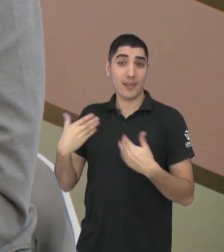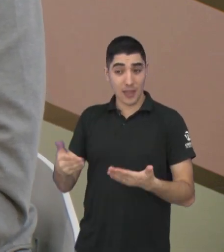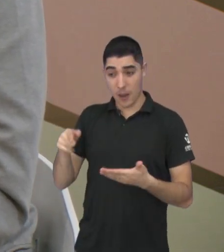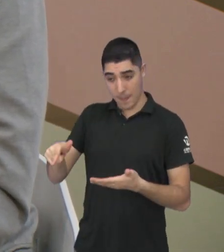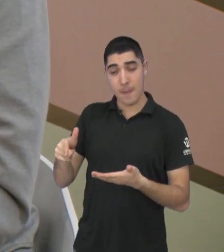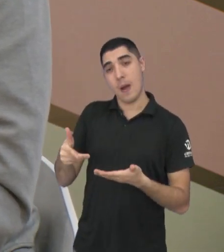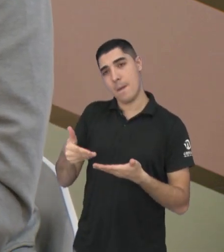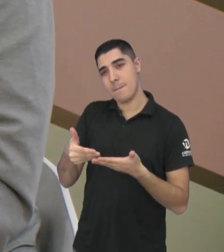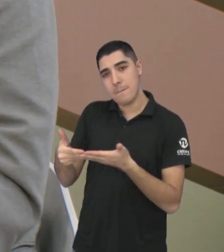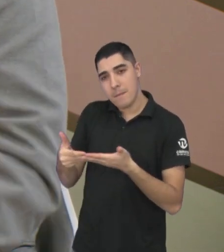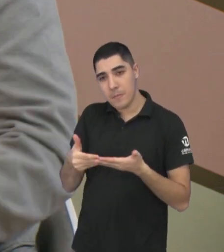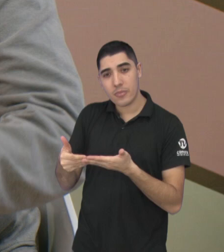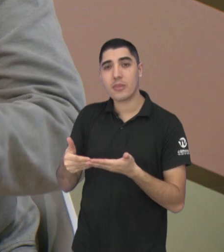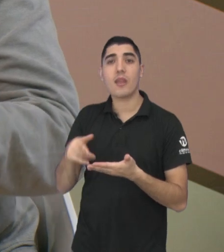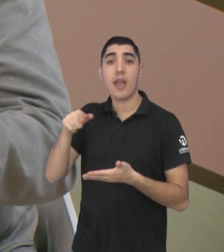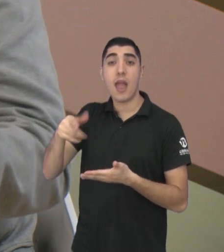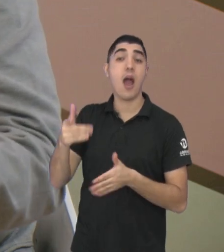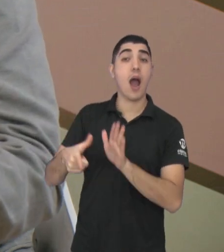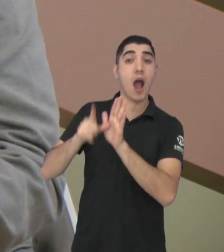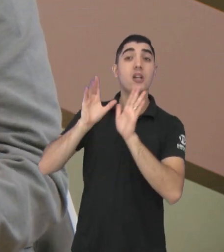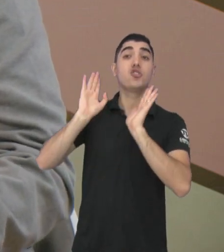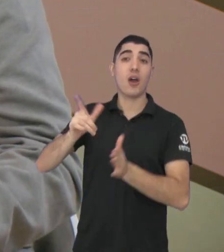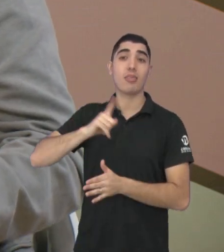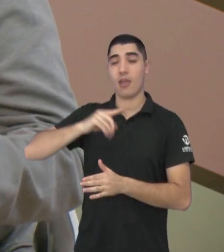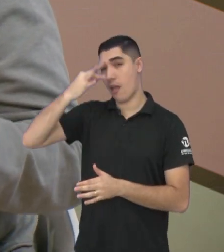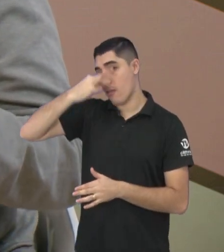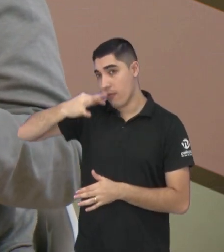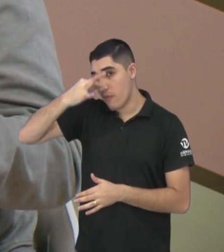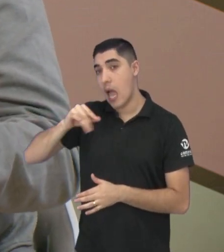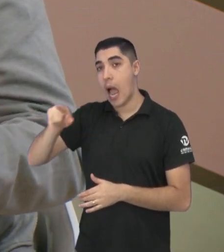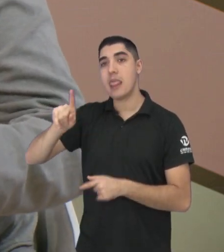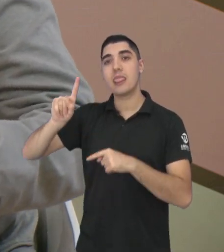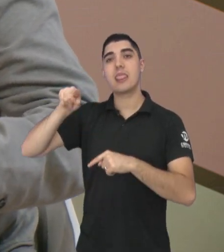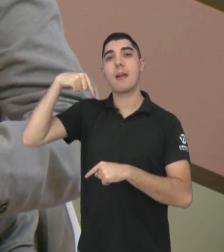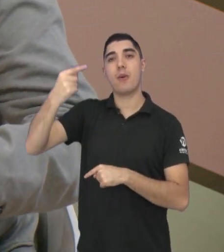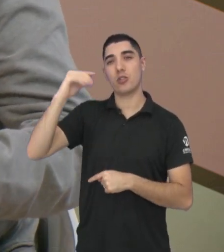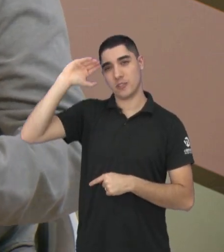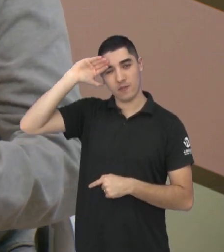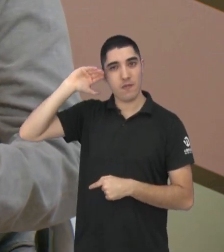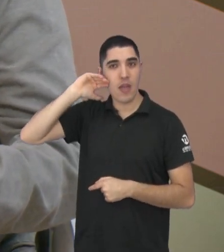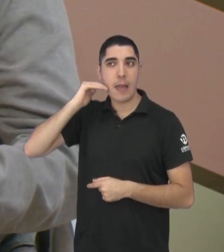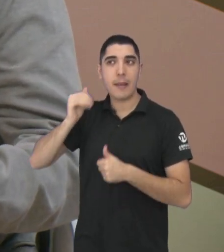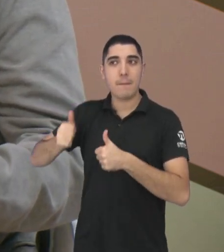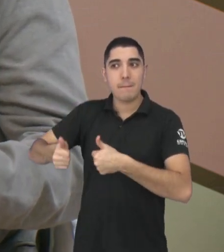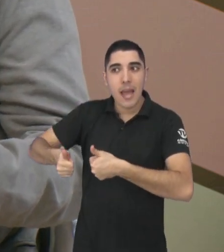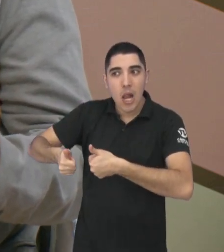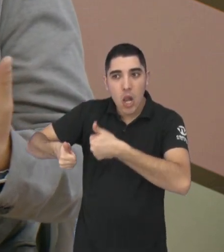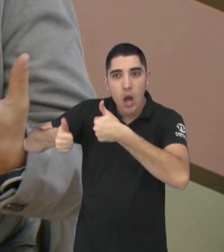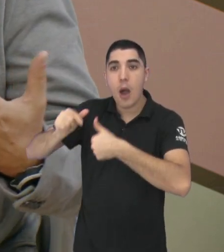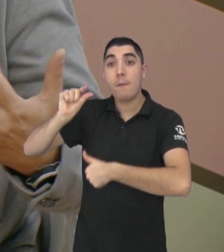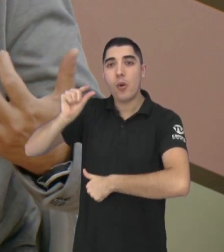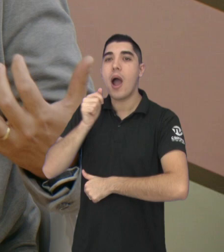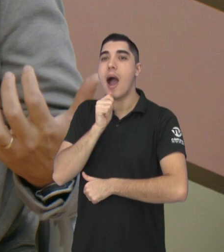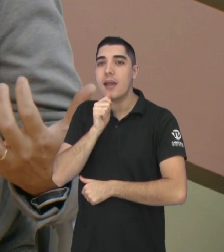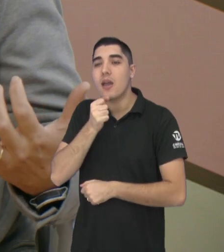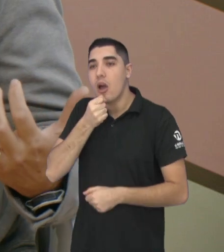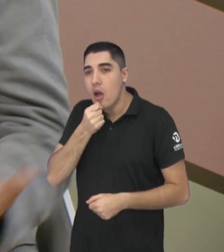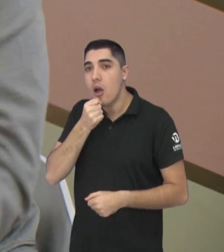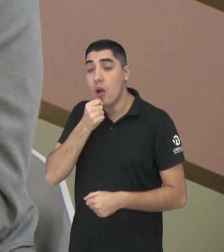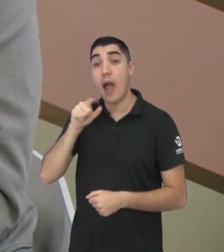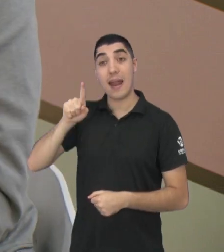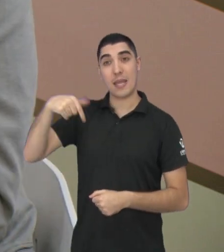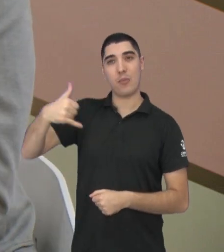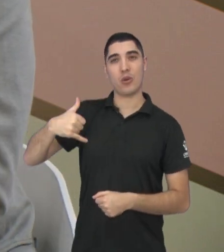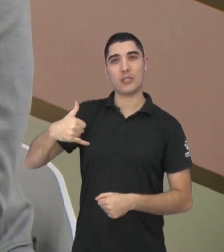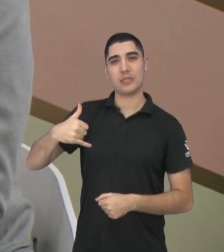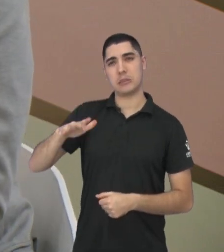criança que naturalmente estava com quadro gripal, a febre vai melhorando, está com um pouco de tosse, e lá pelo seu terceiro, quinto dia, em vez